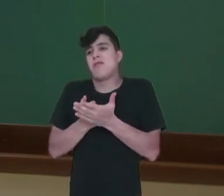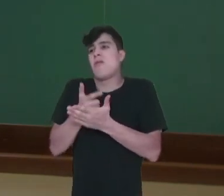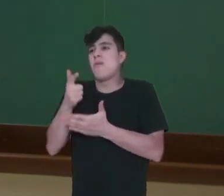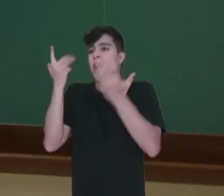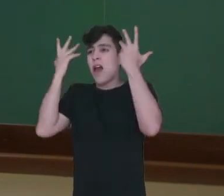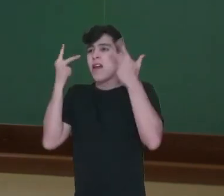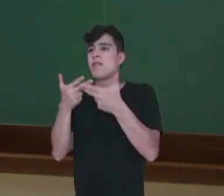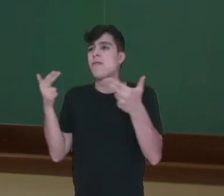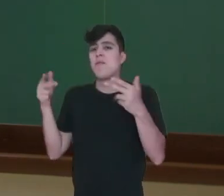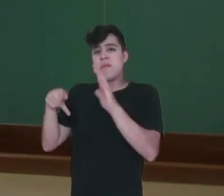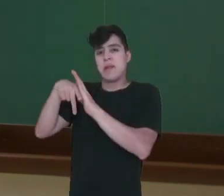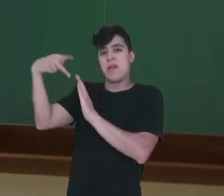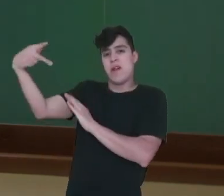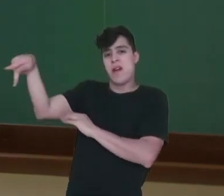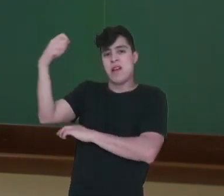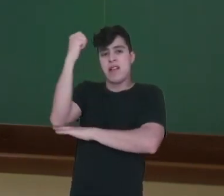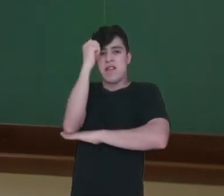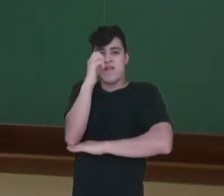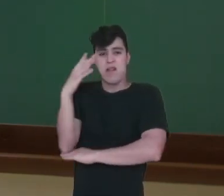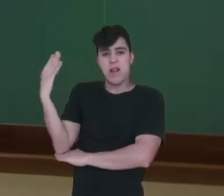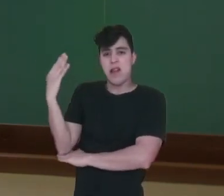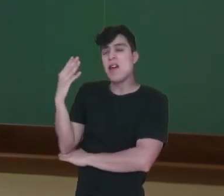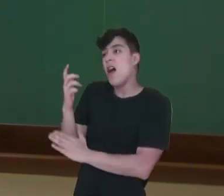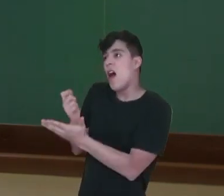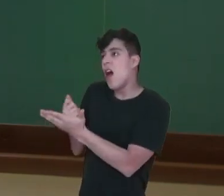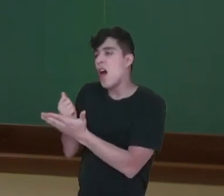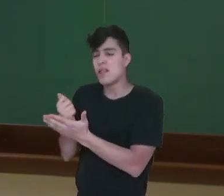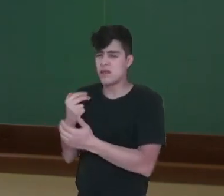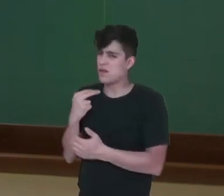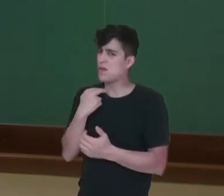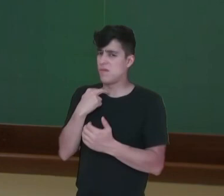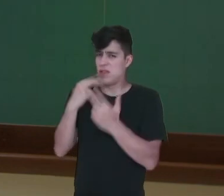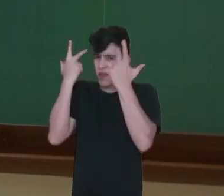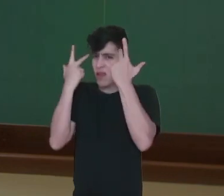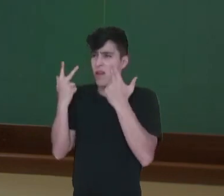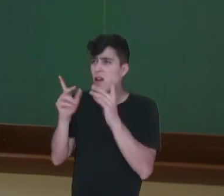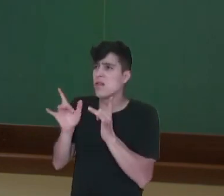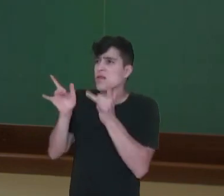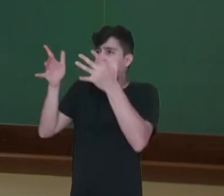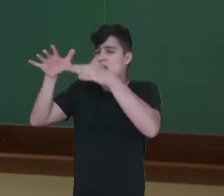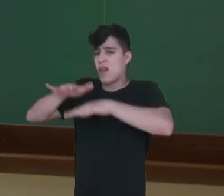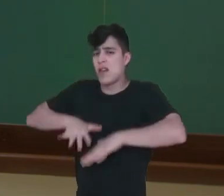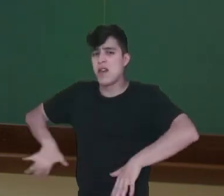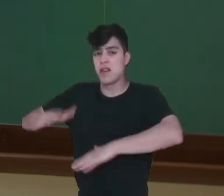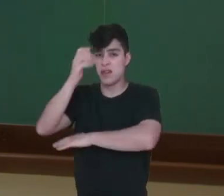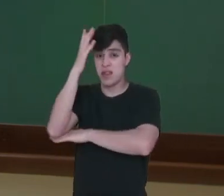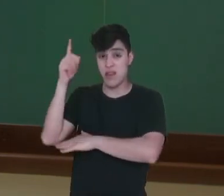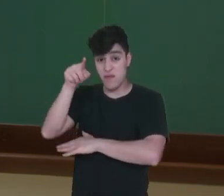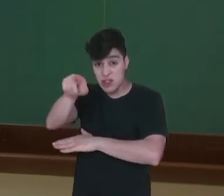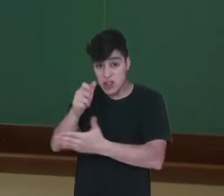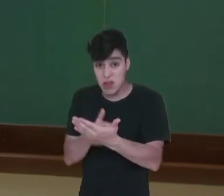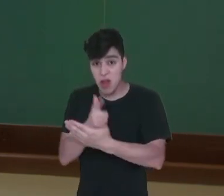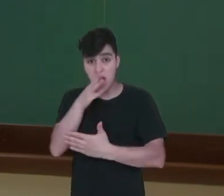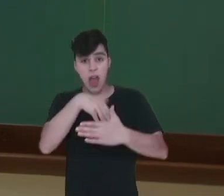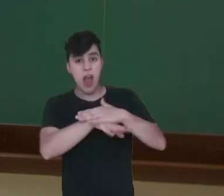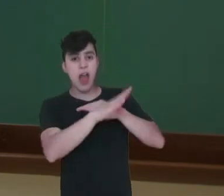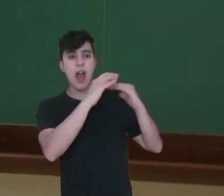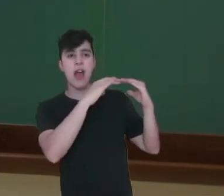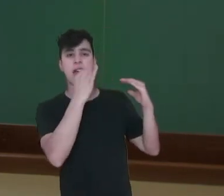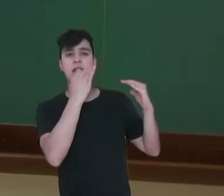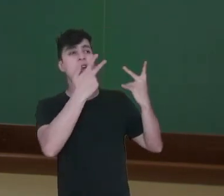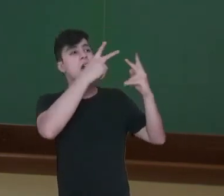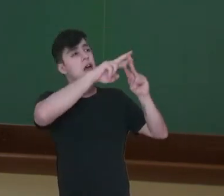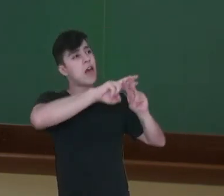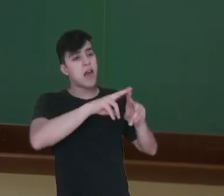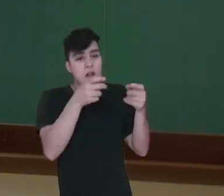que são animais que o seu habitat natural seriam essas áreas de floresta. Então, se você compra, coloca em cativeiro, isso vai